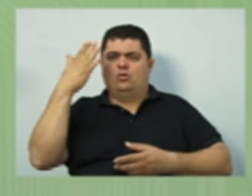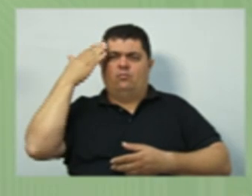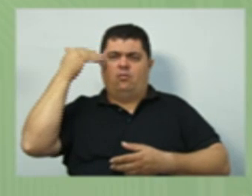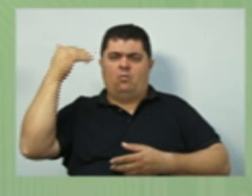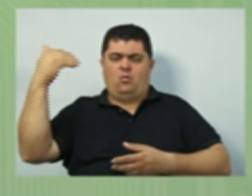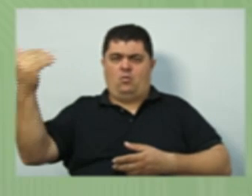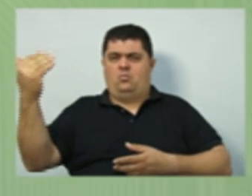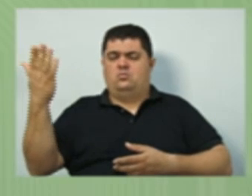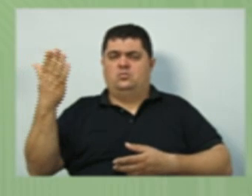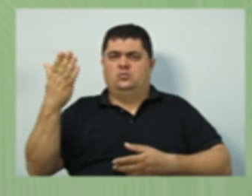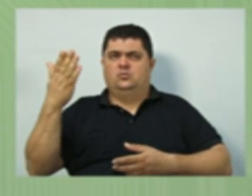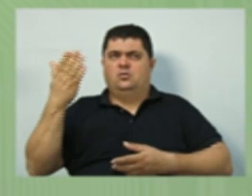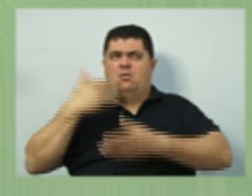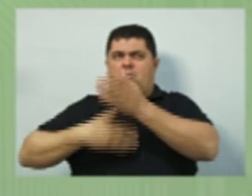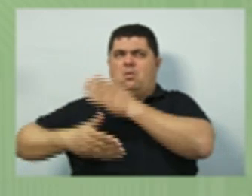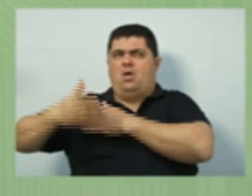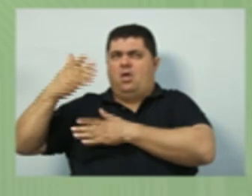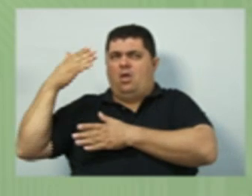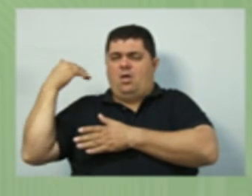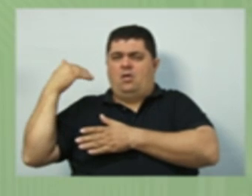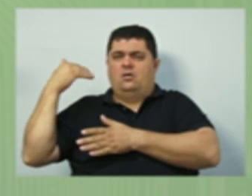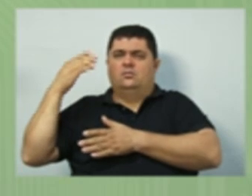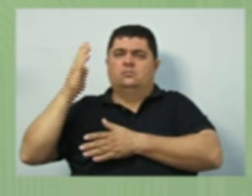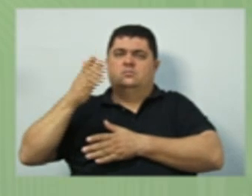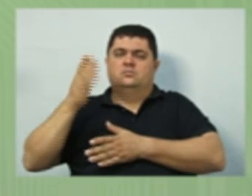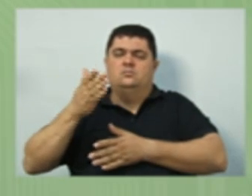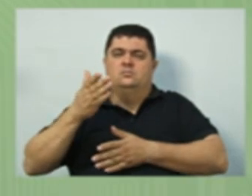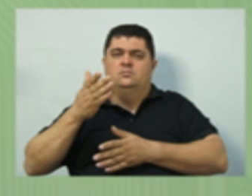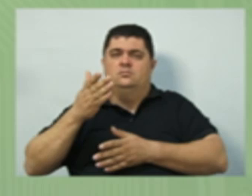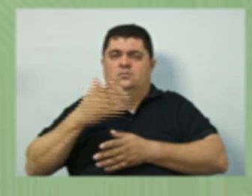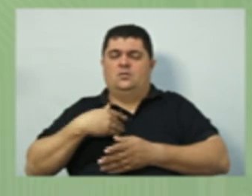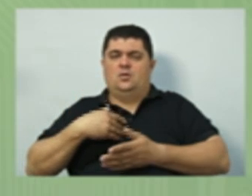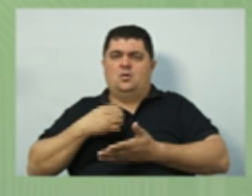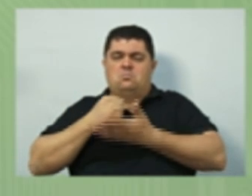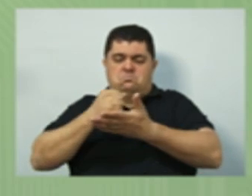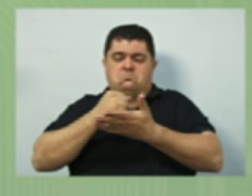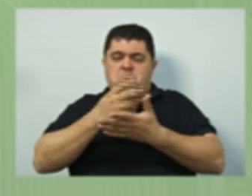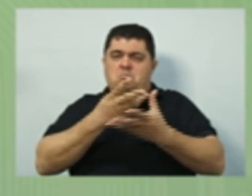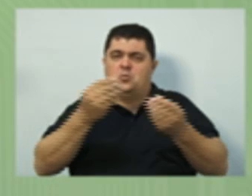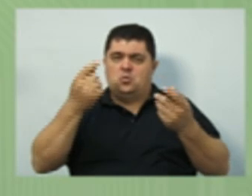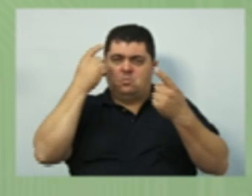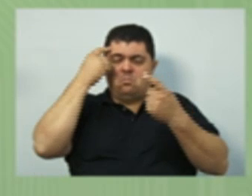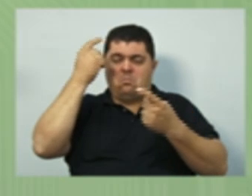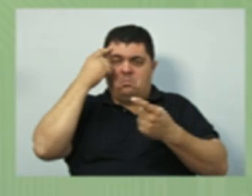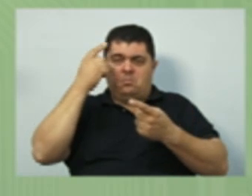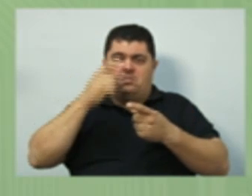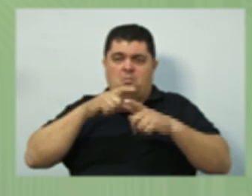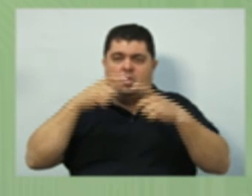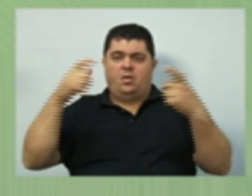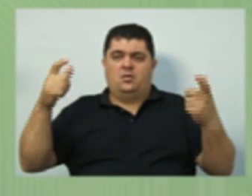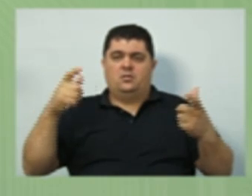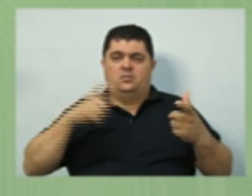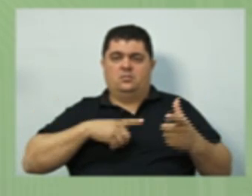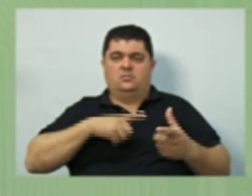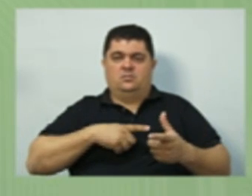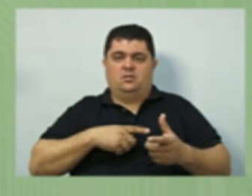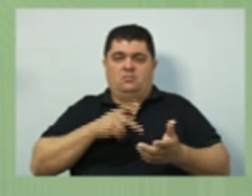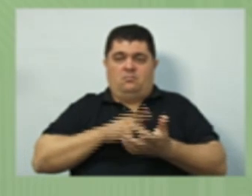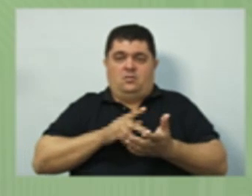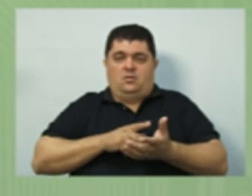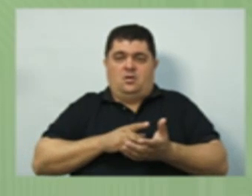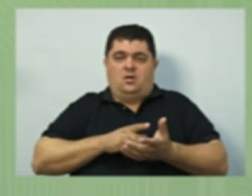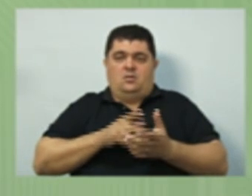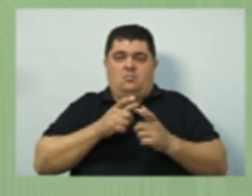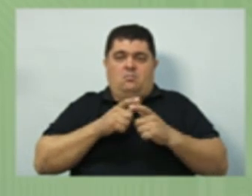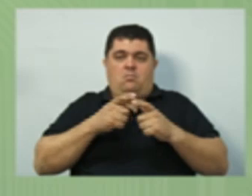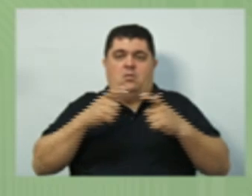do final da Idade Moderna, que influenciou bastante o nosso pensamento, de onde vem essa ideia positiva